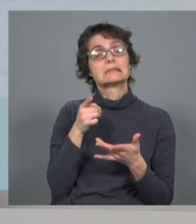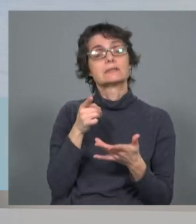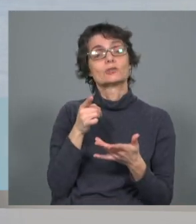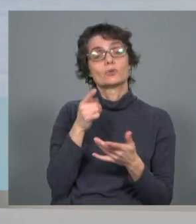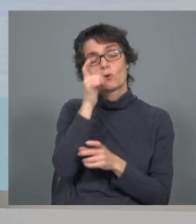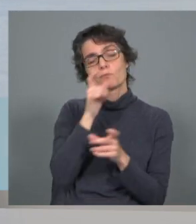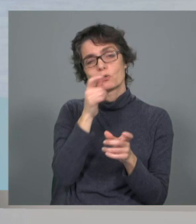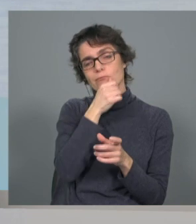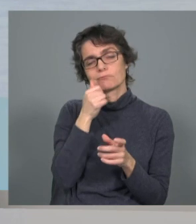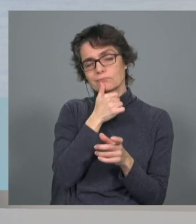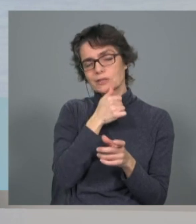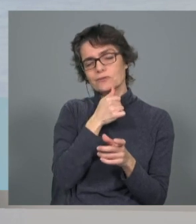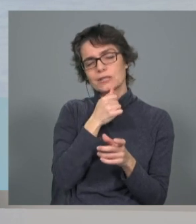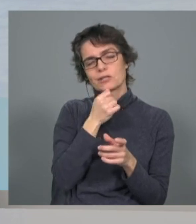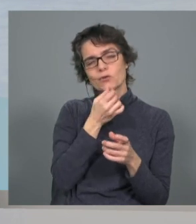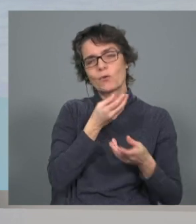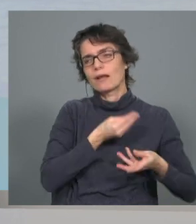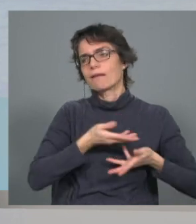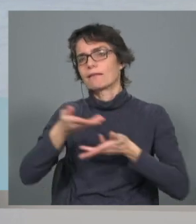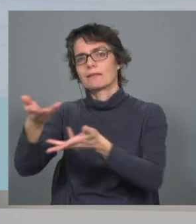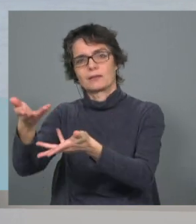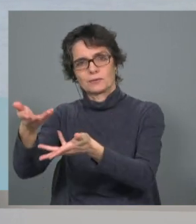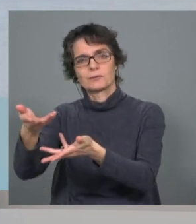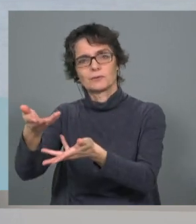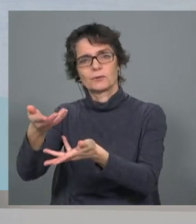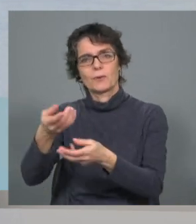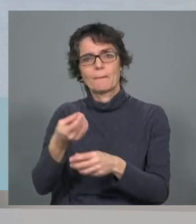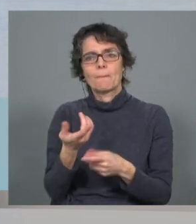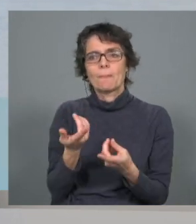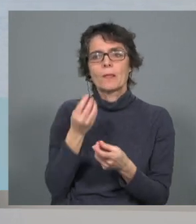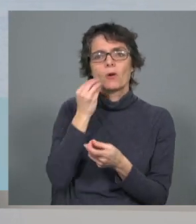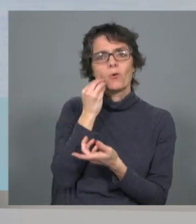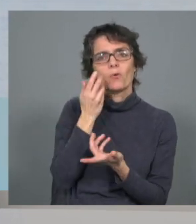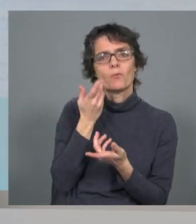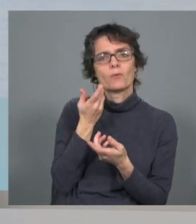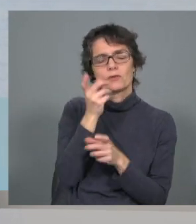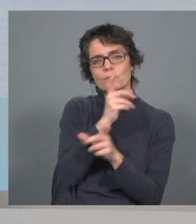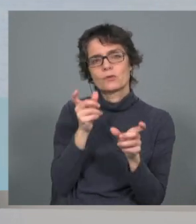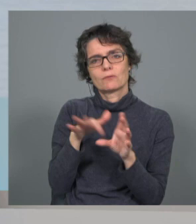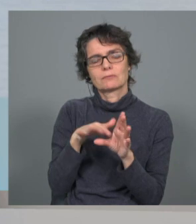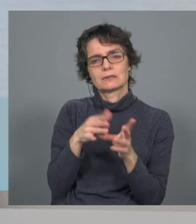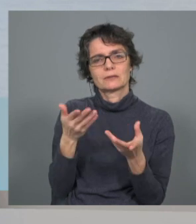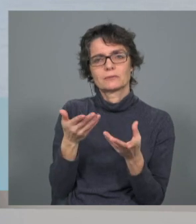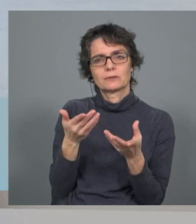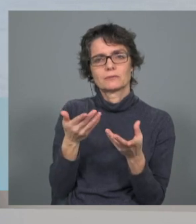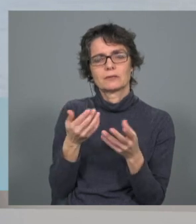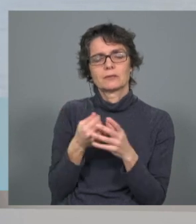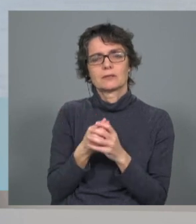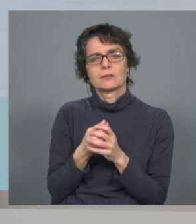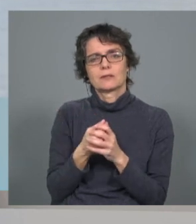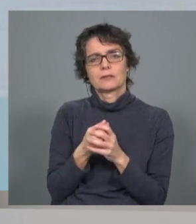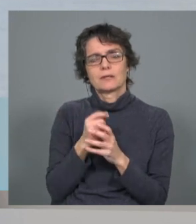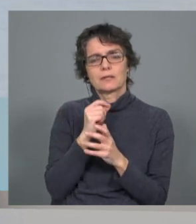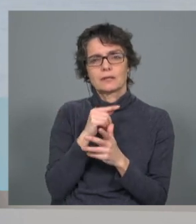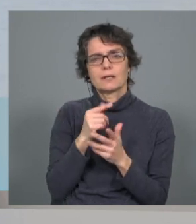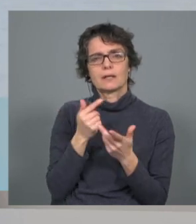quem faz essa opção também, entregar à Rede Cáritas. Que gesto é este, no caso na Diocese de Lisboa, mas que acontece, acredito que quase